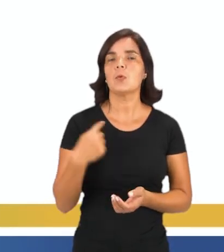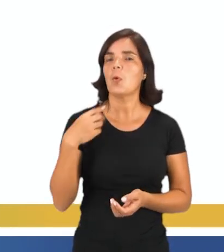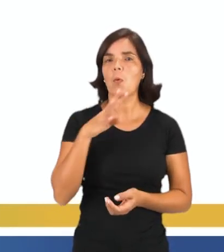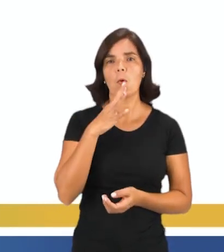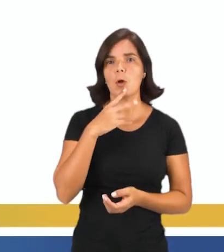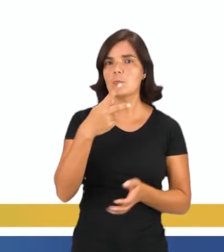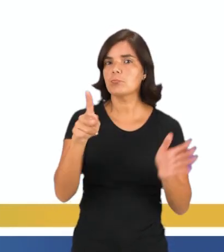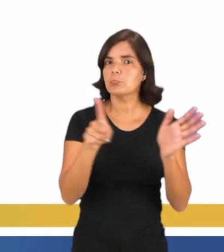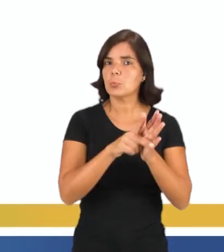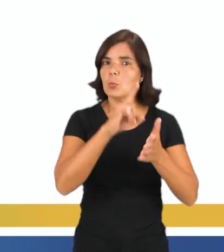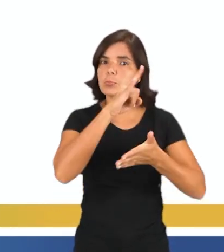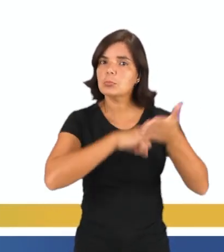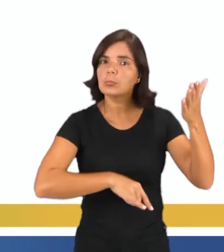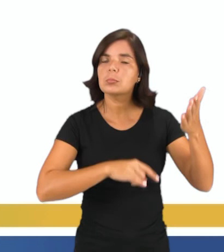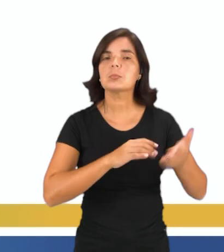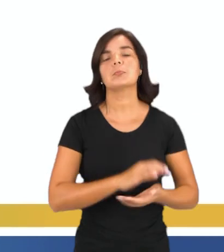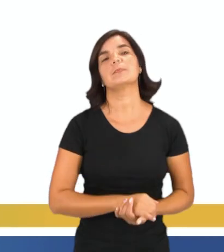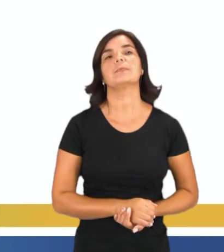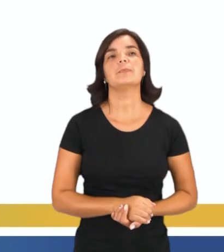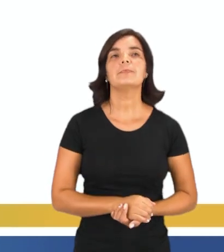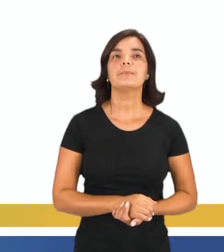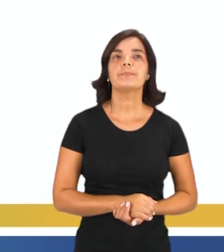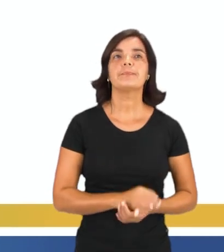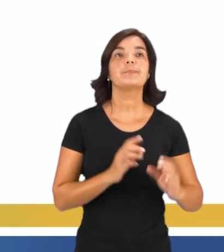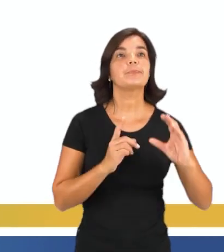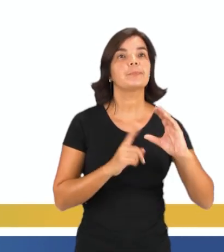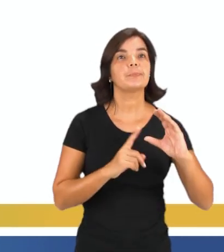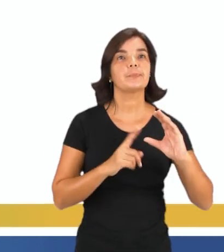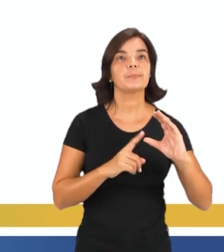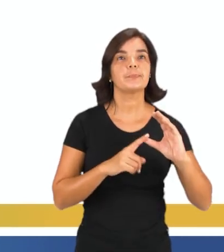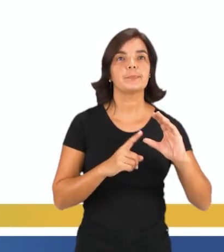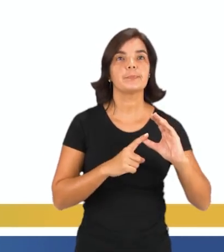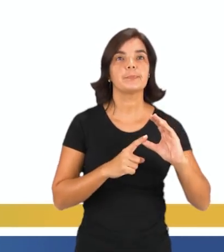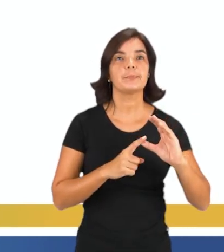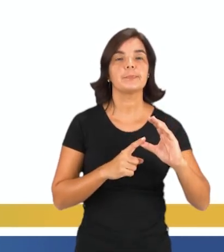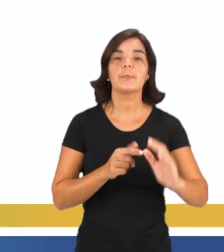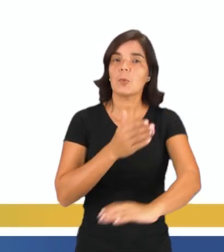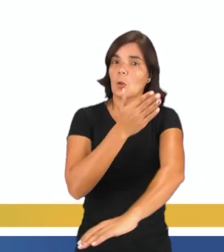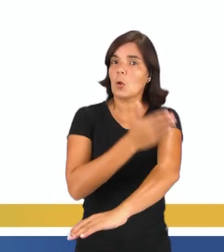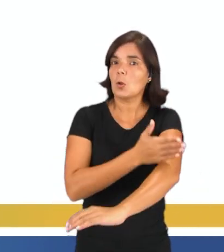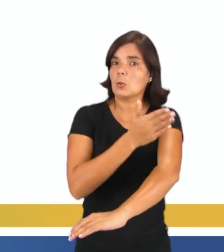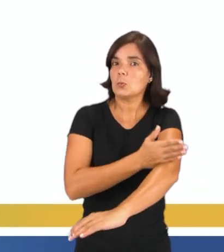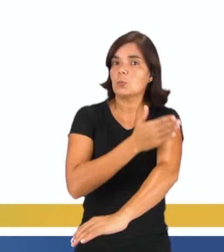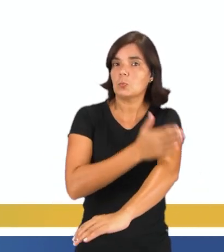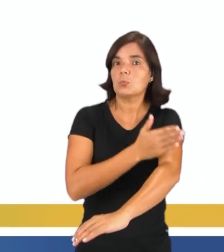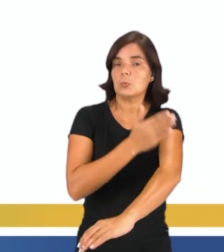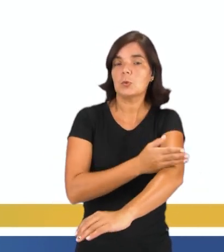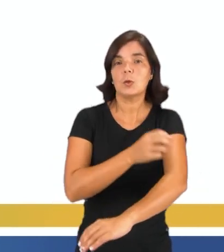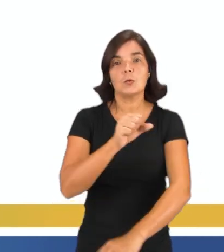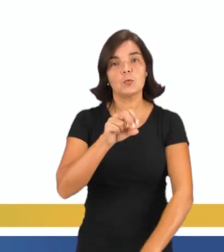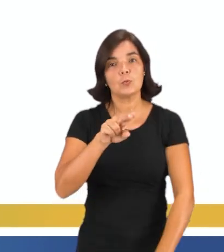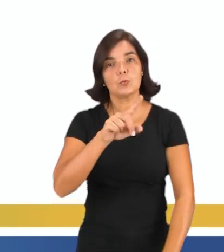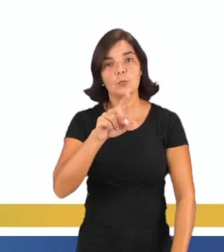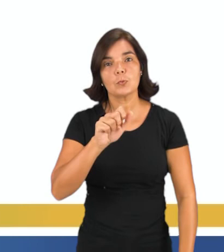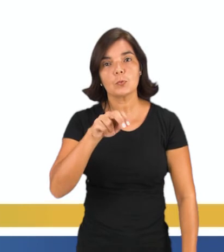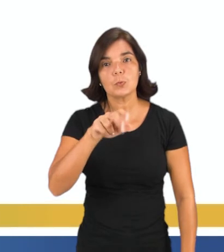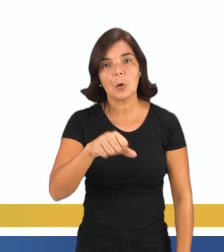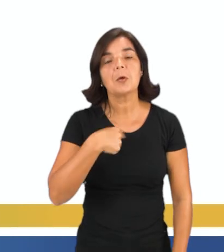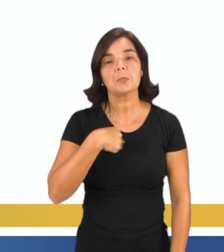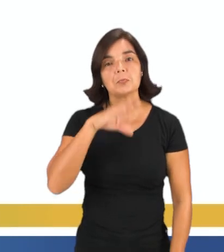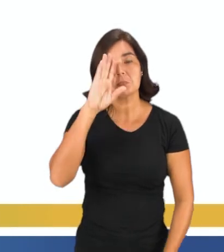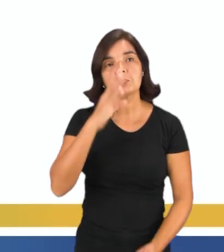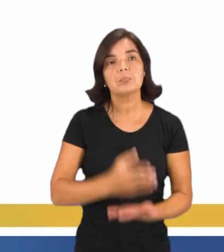próprios documentos? Letra C. Estas botas são de Susana, creio. Essas botas acho que são da